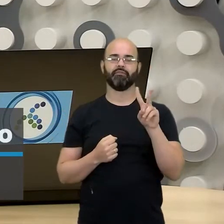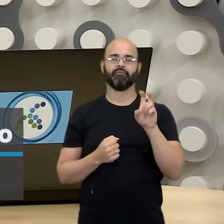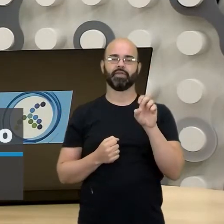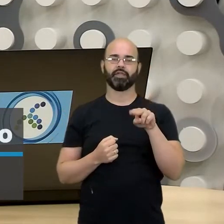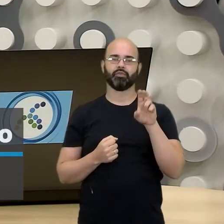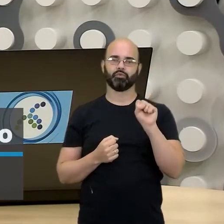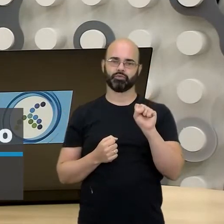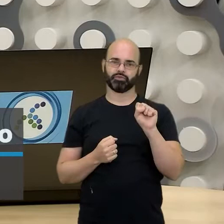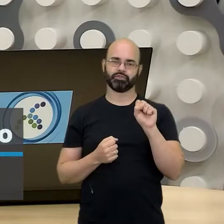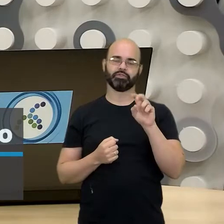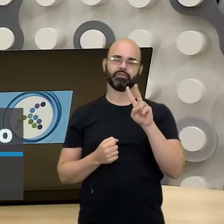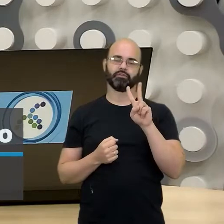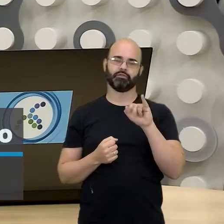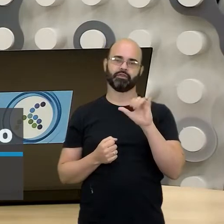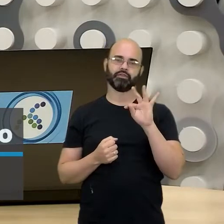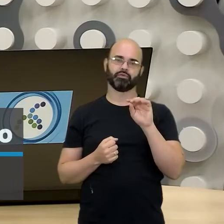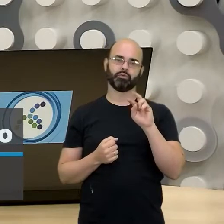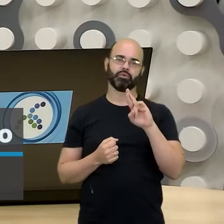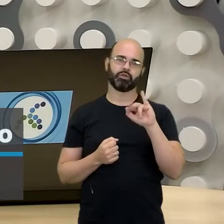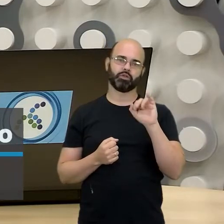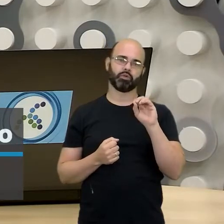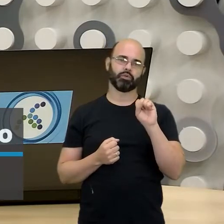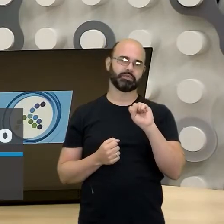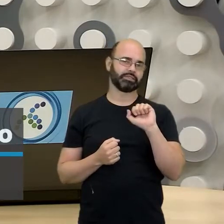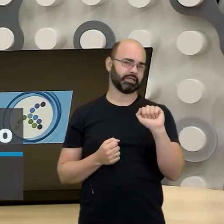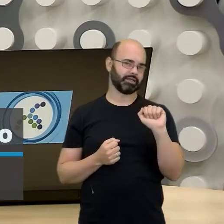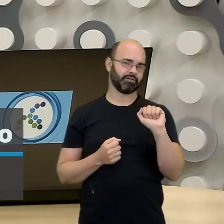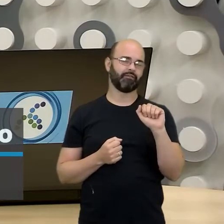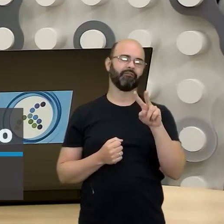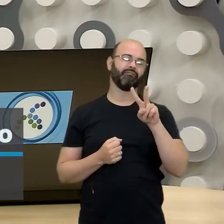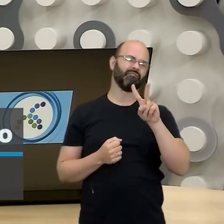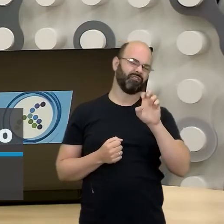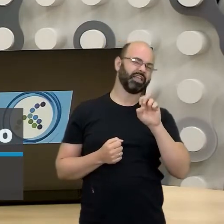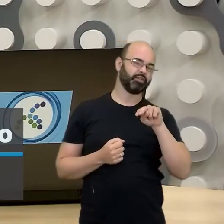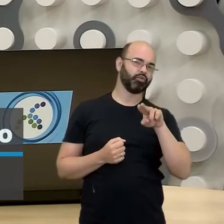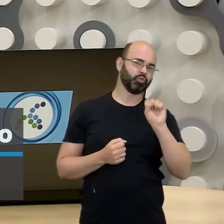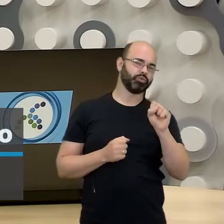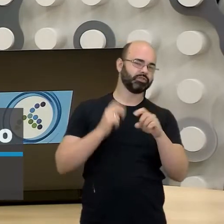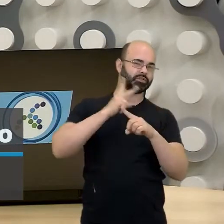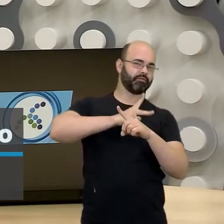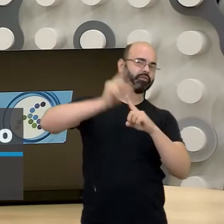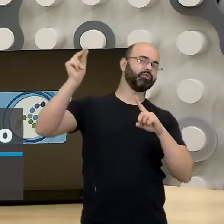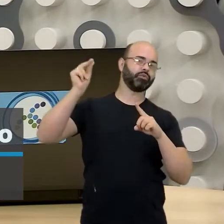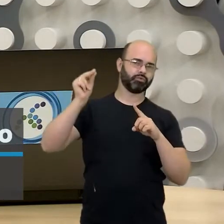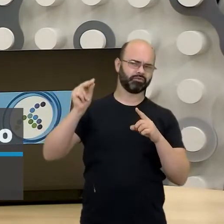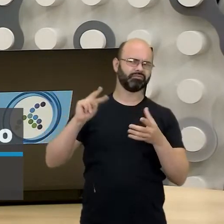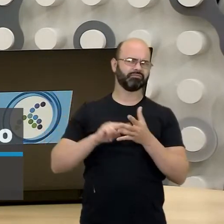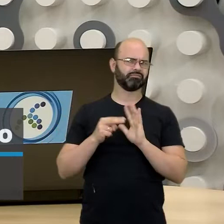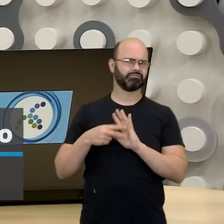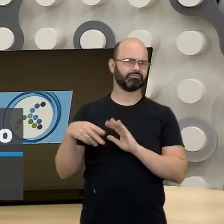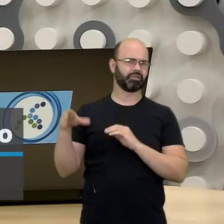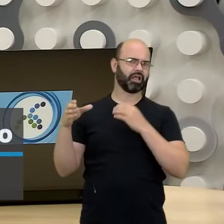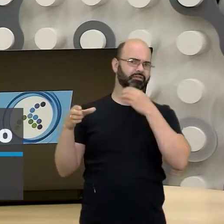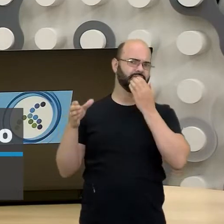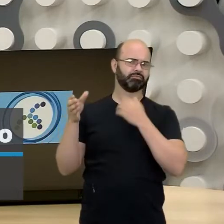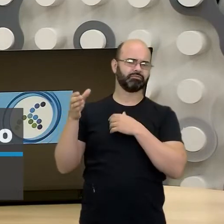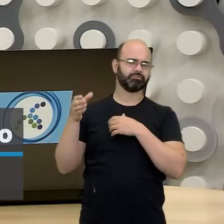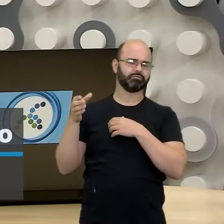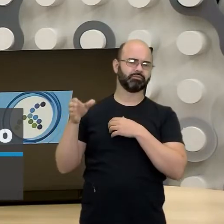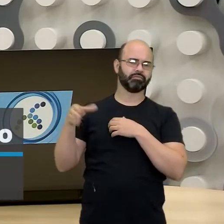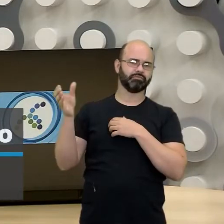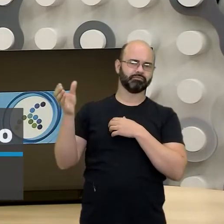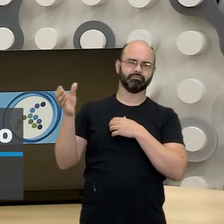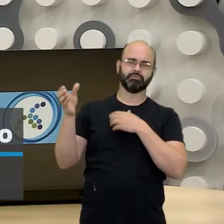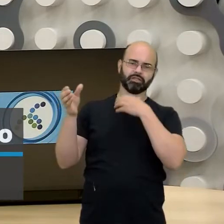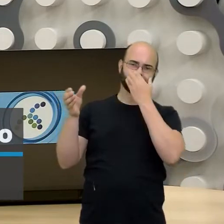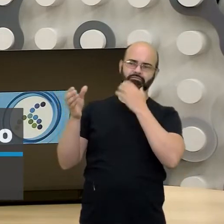Vitoriosa. Isso aí remete a uma história que está nesse livro aí, por que é essa maçã com a letra K, né? Então, por aí vai. Então, você